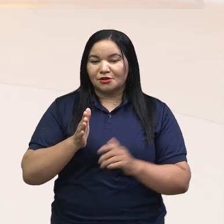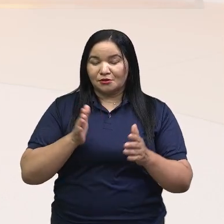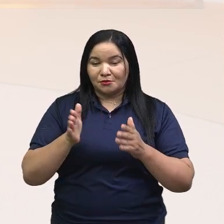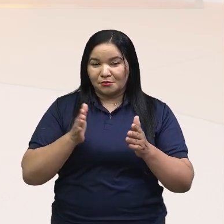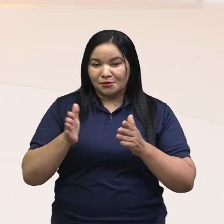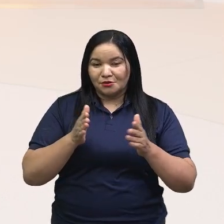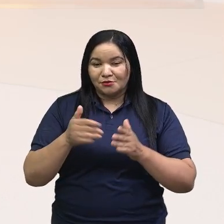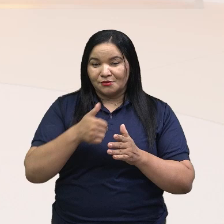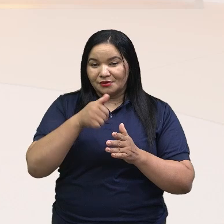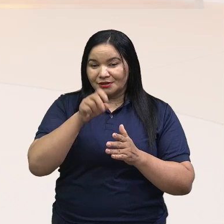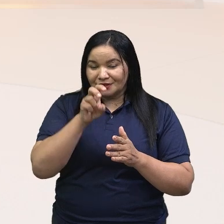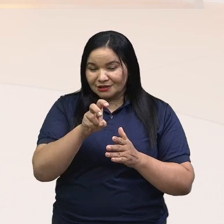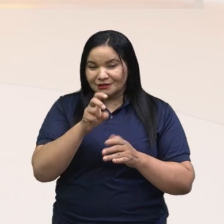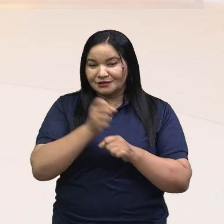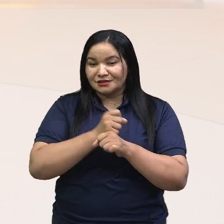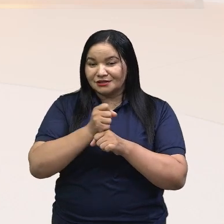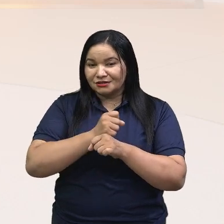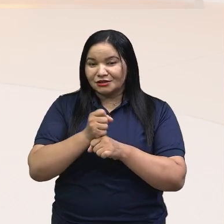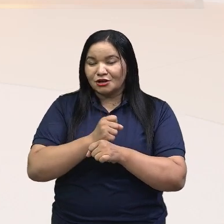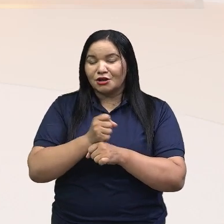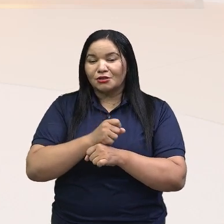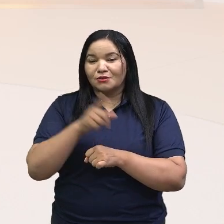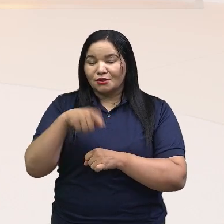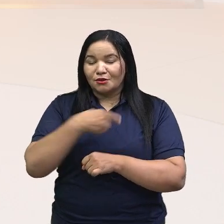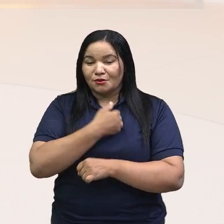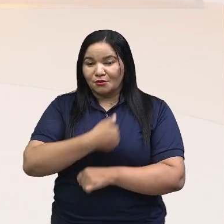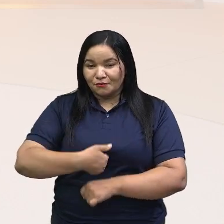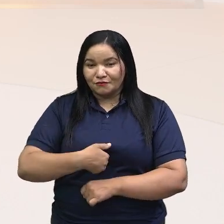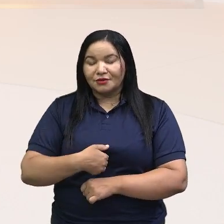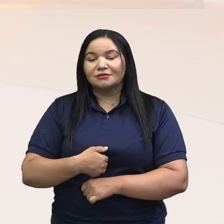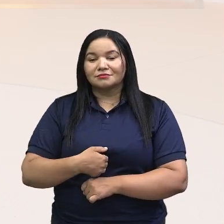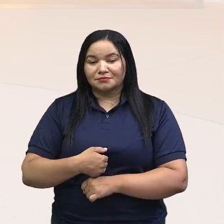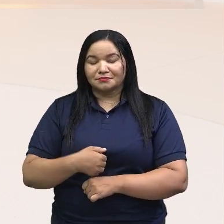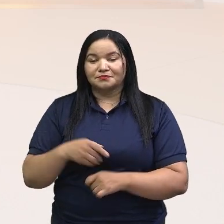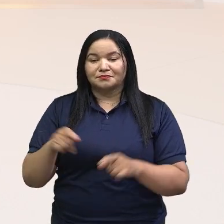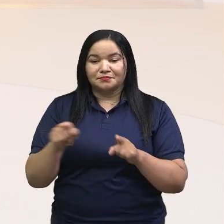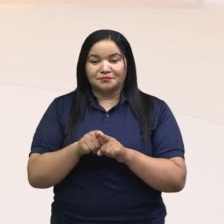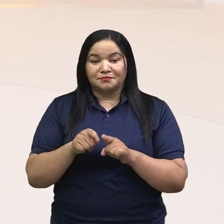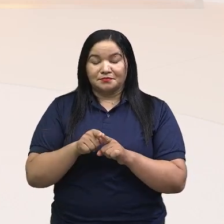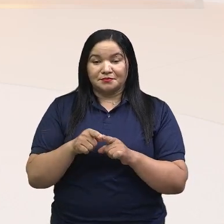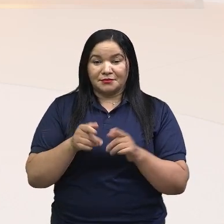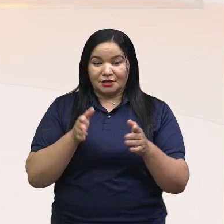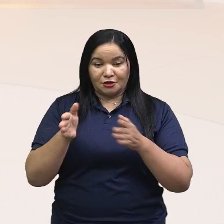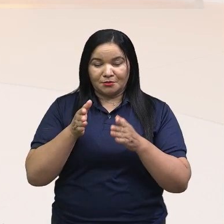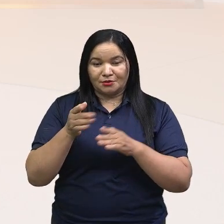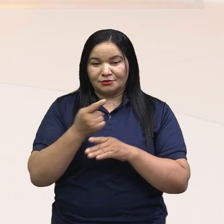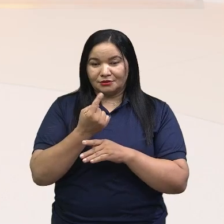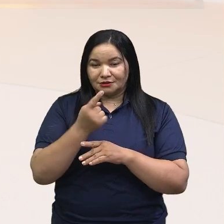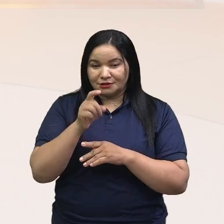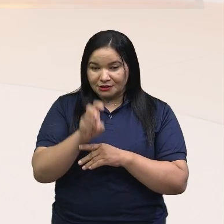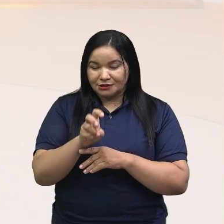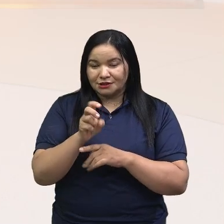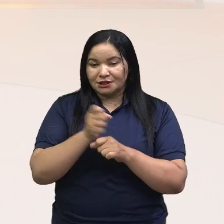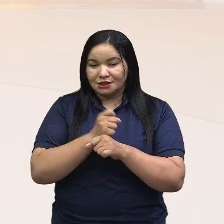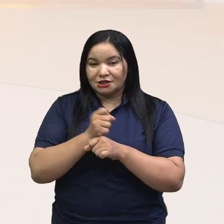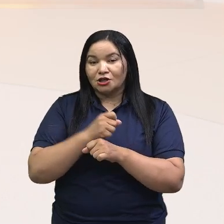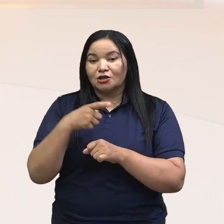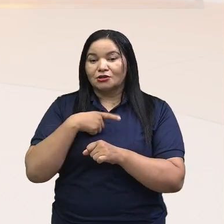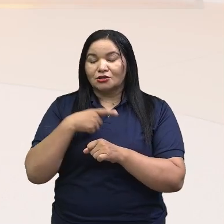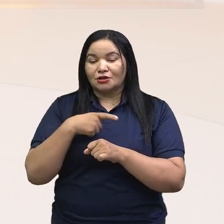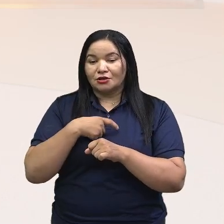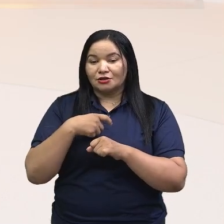no poder à frente da nossa nação. E dentro desses 15 anos, nós teremos